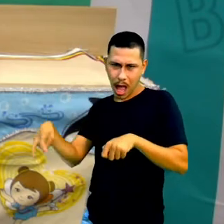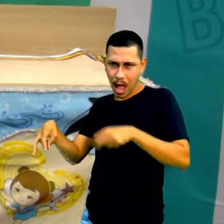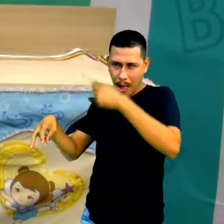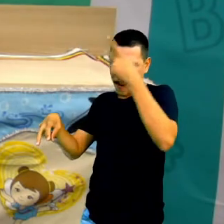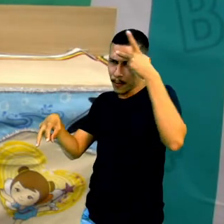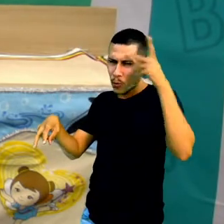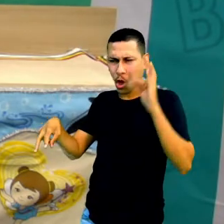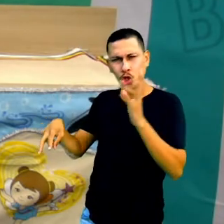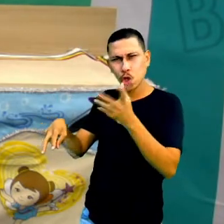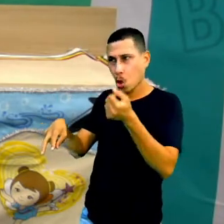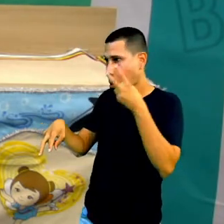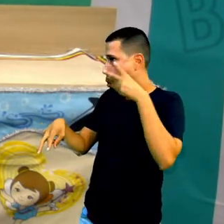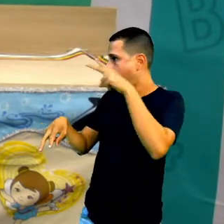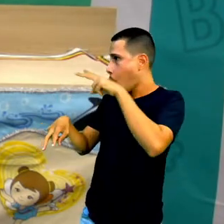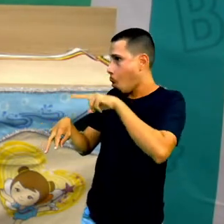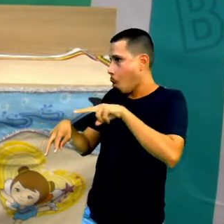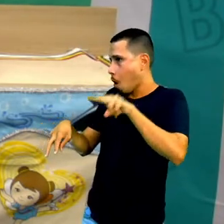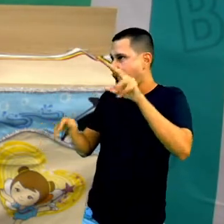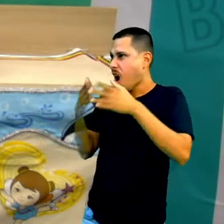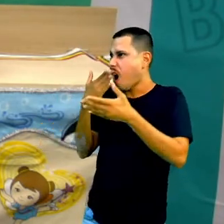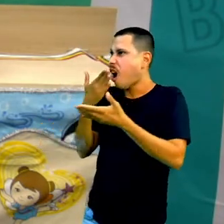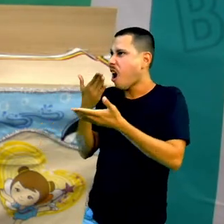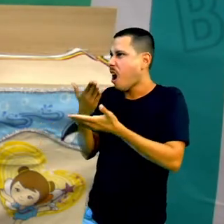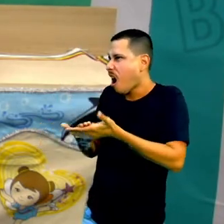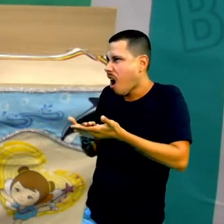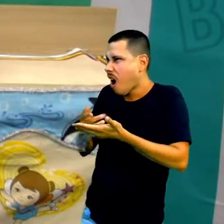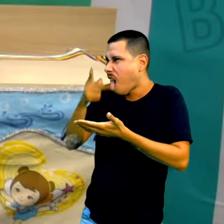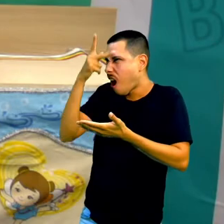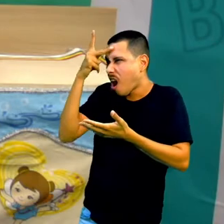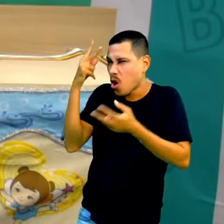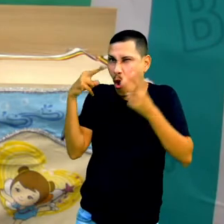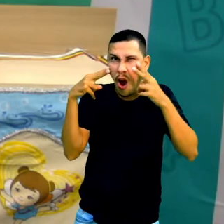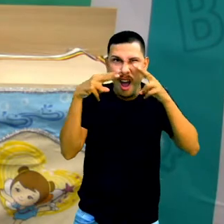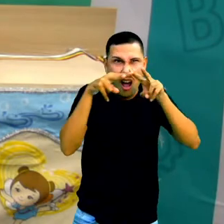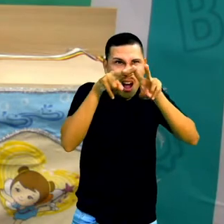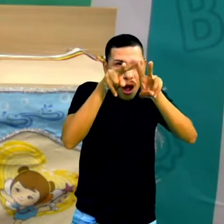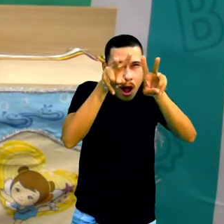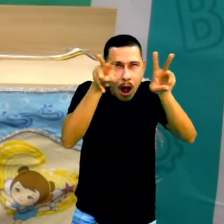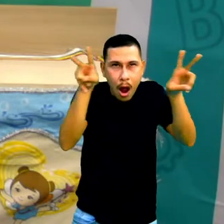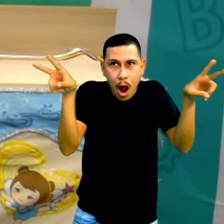Todo mundo olhando, gente, todo mundo, criançada.